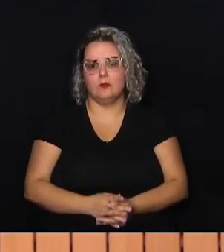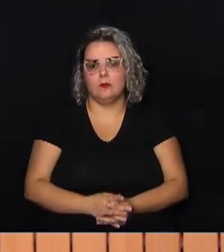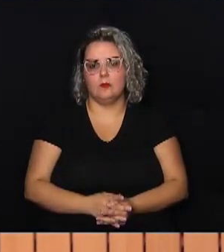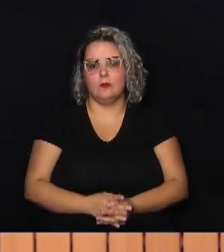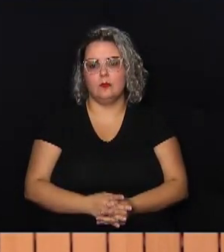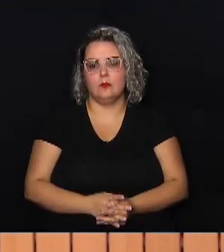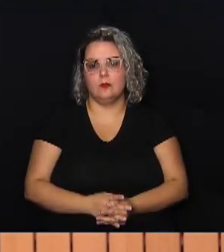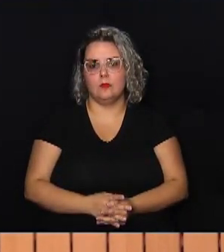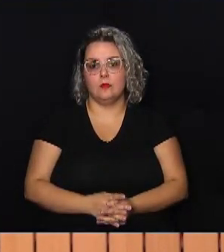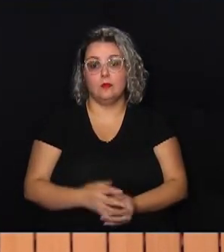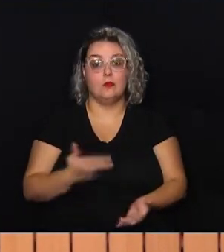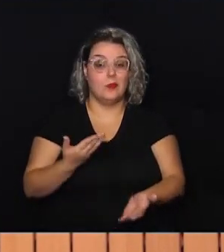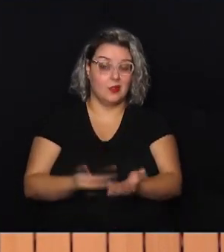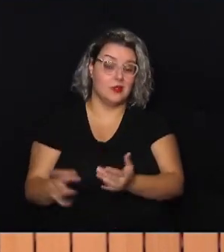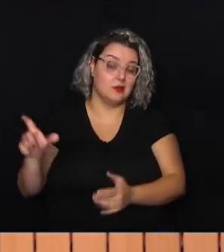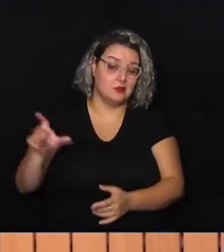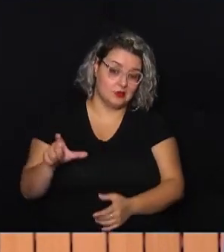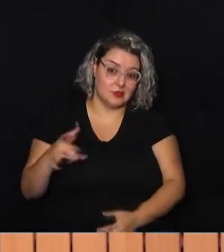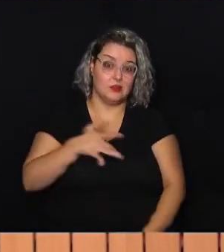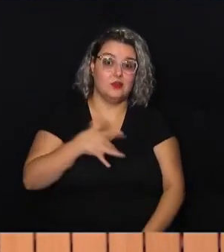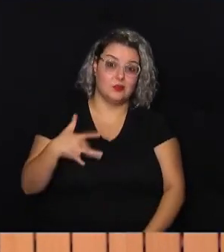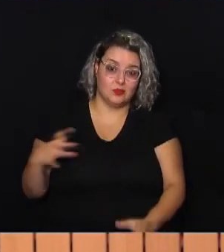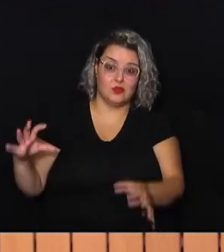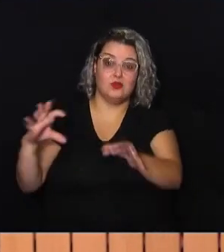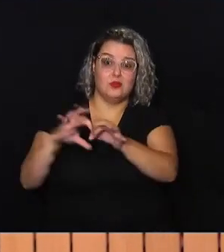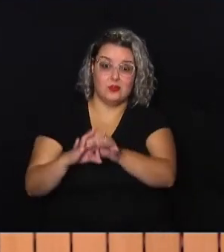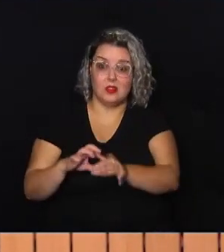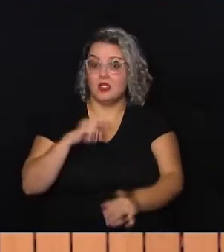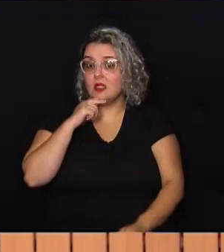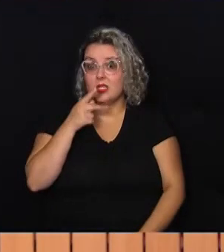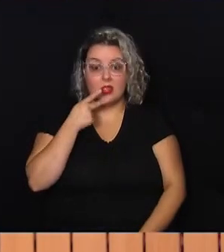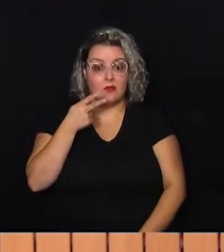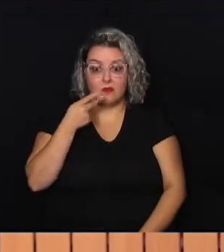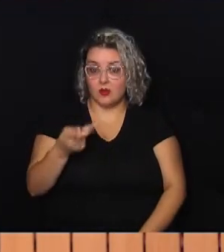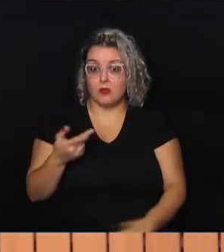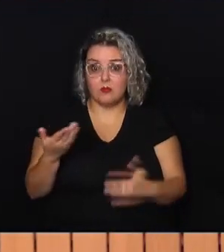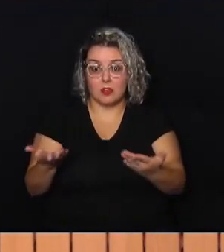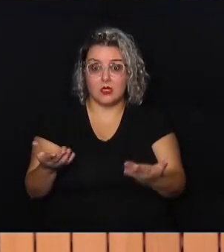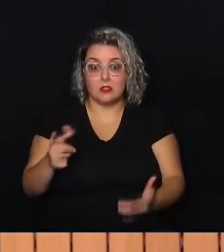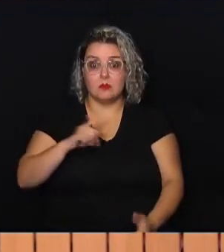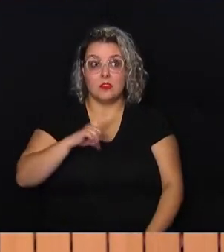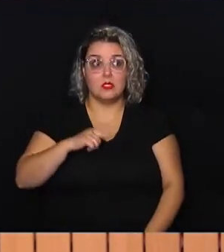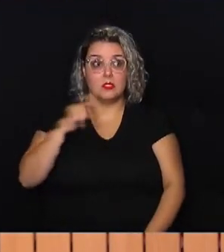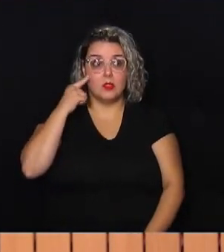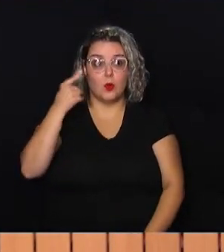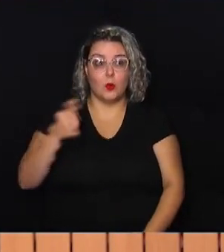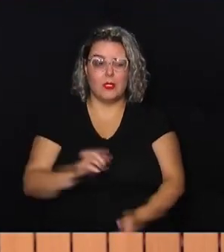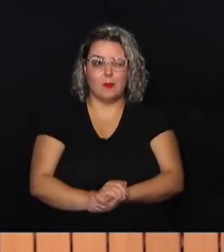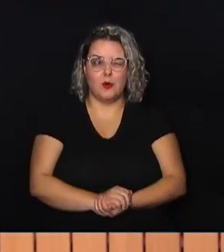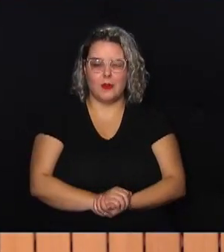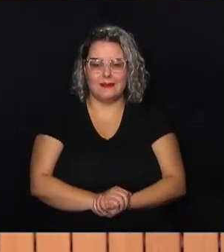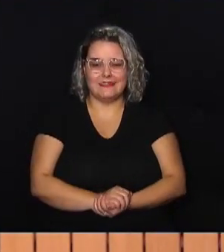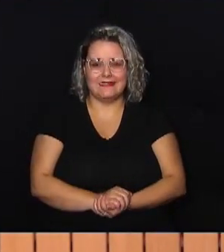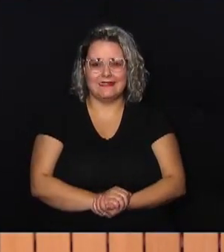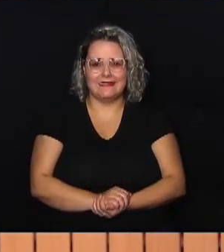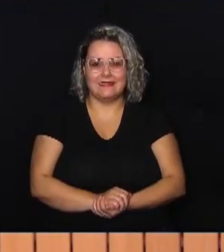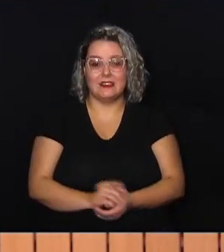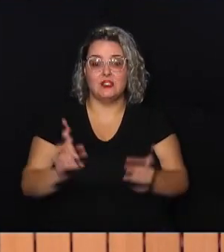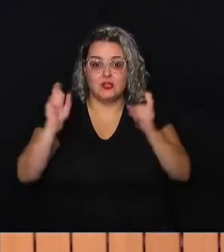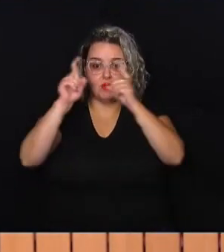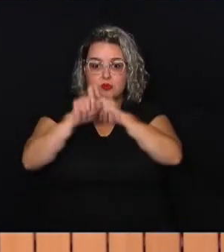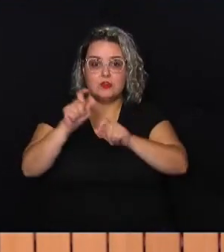perderam os convênios médicos. Ninguém citou isso, mas só para você ter uma ideia das dificuldades das